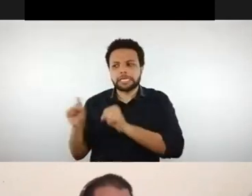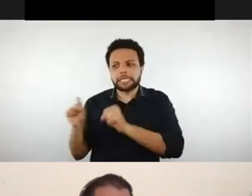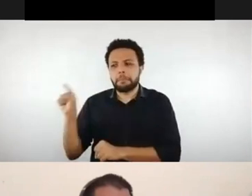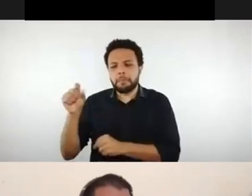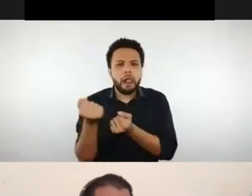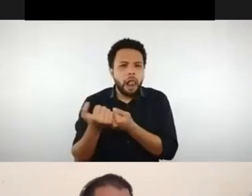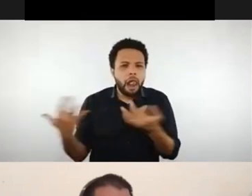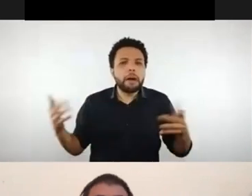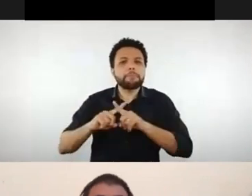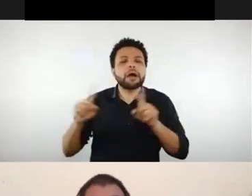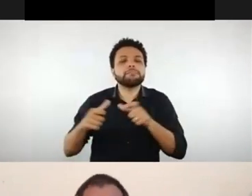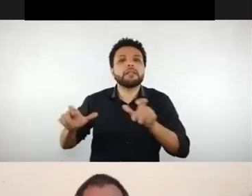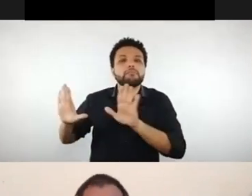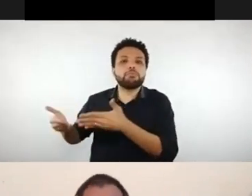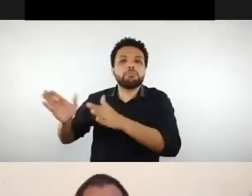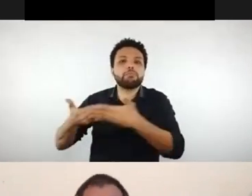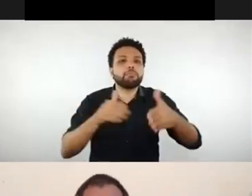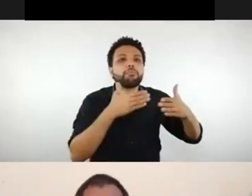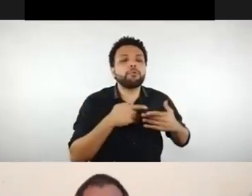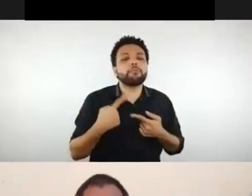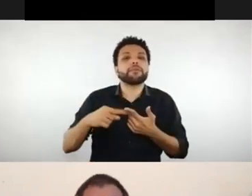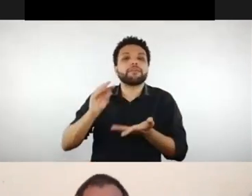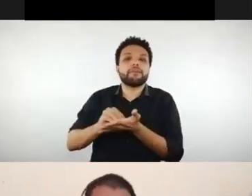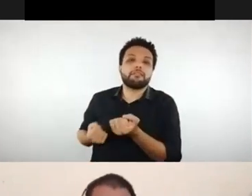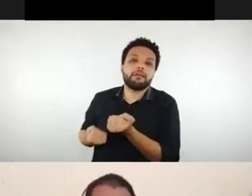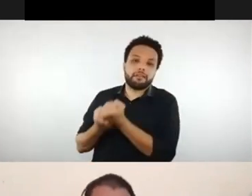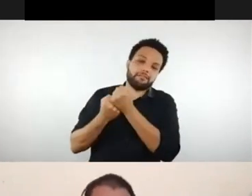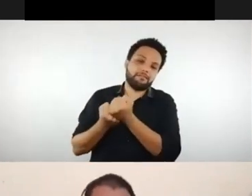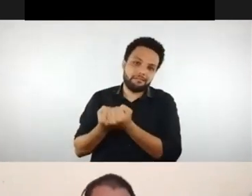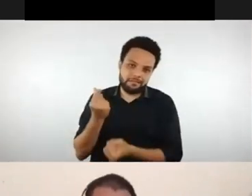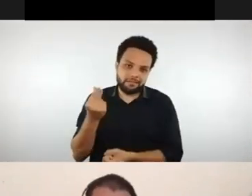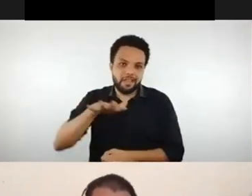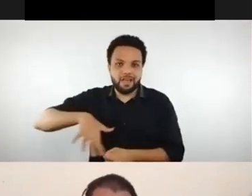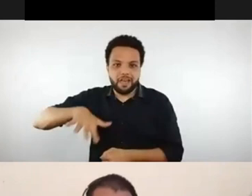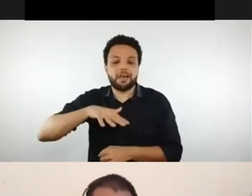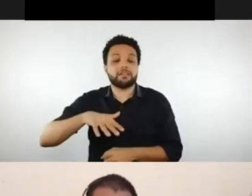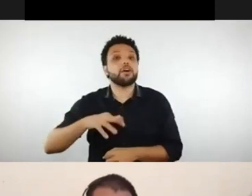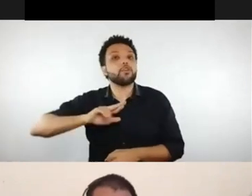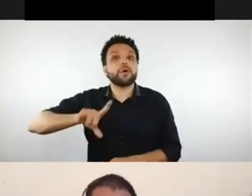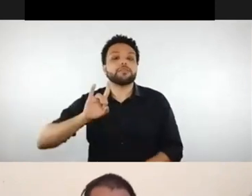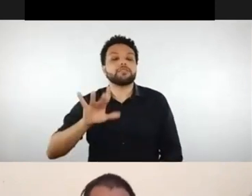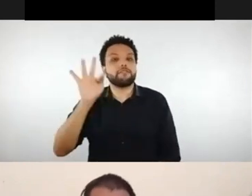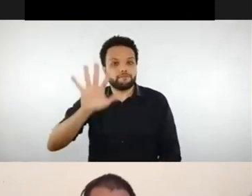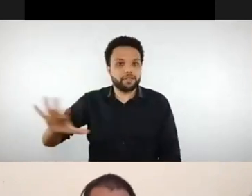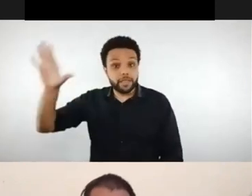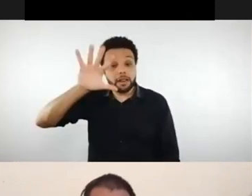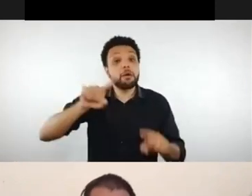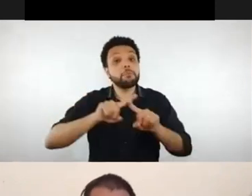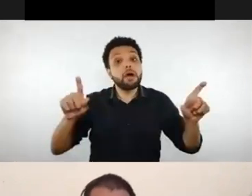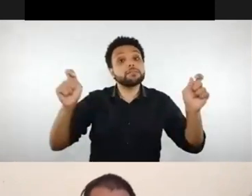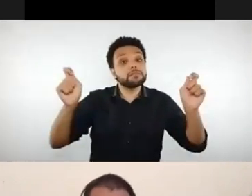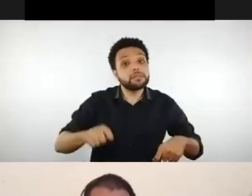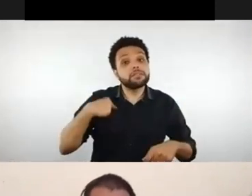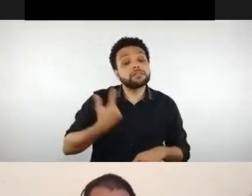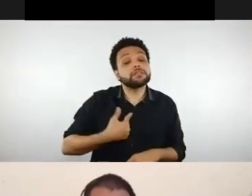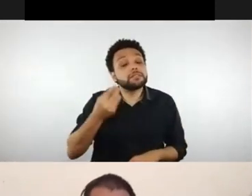no Brasil, mas sei lá, os estados podiam também se movimentar, né? O dinheiro também não é só federal, né? O federal parou, agora a gente pode tentar